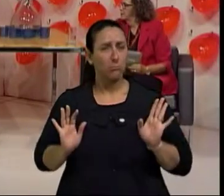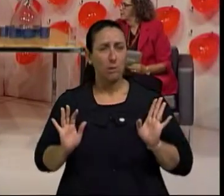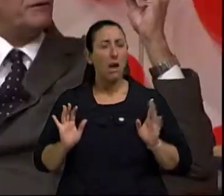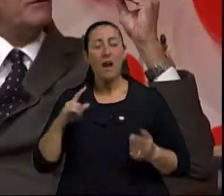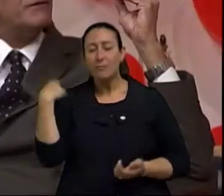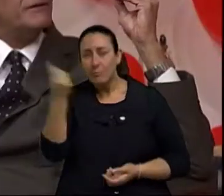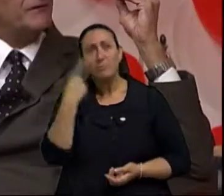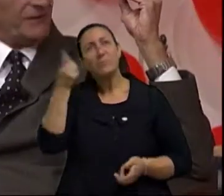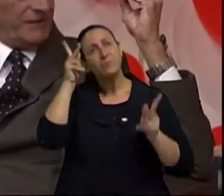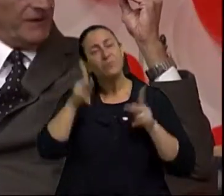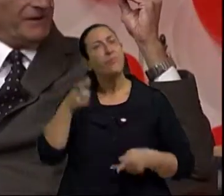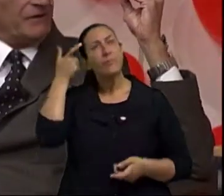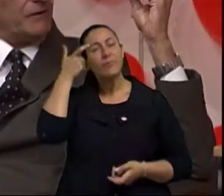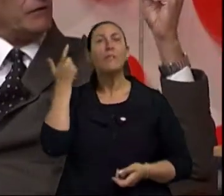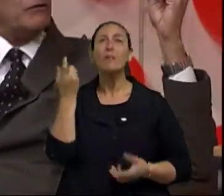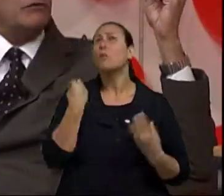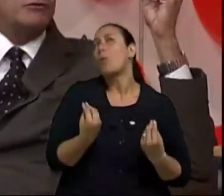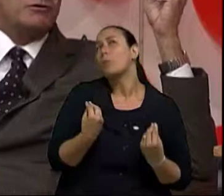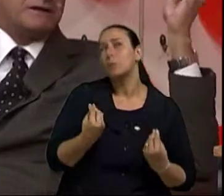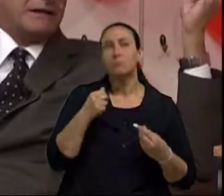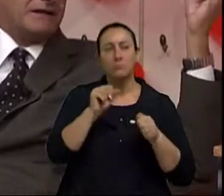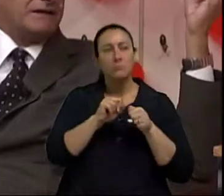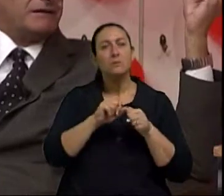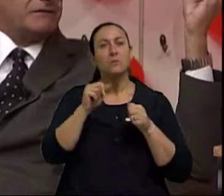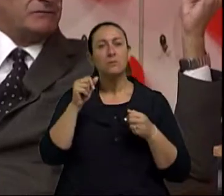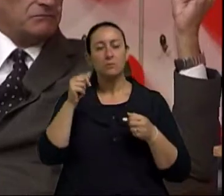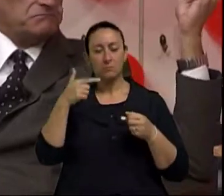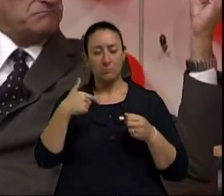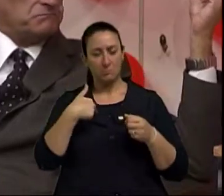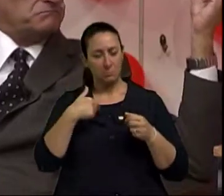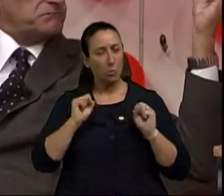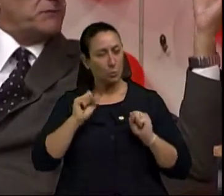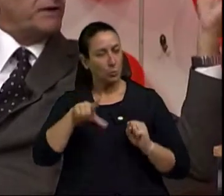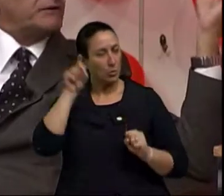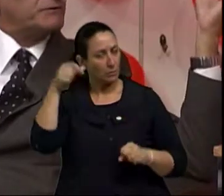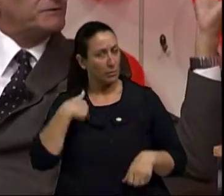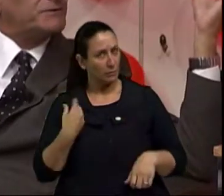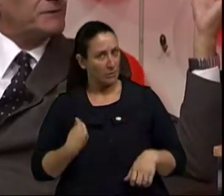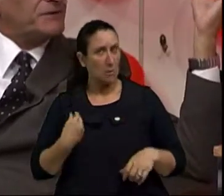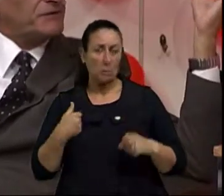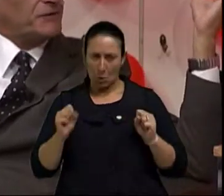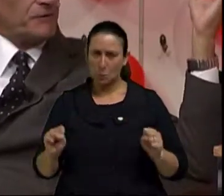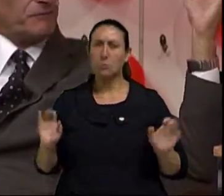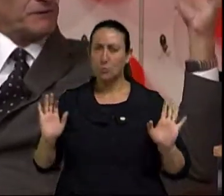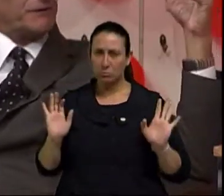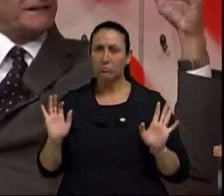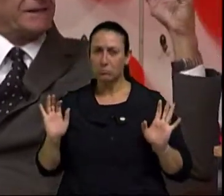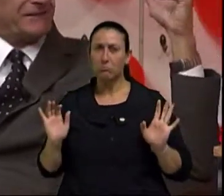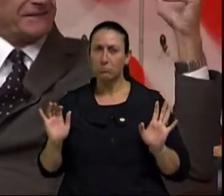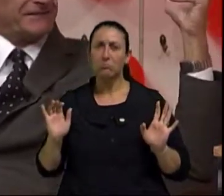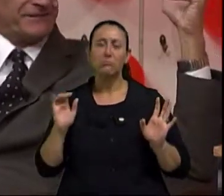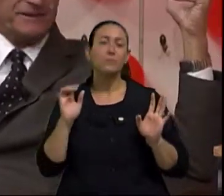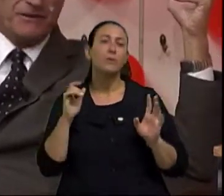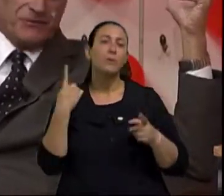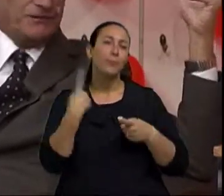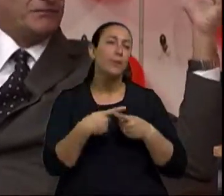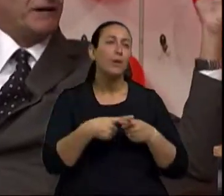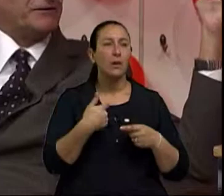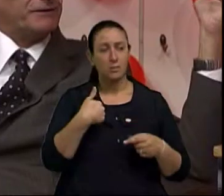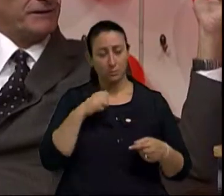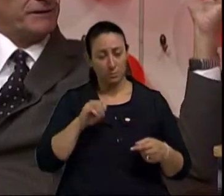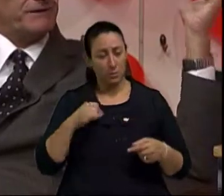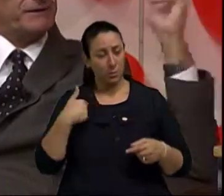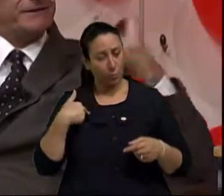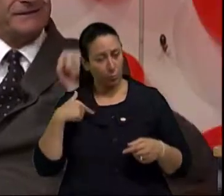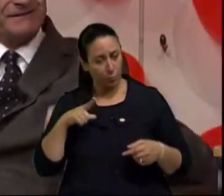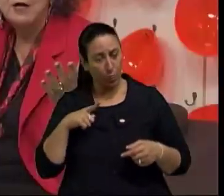muito saudável, não é? Certo. Ou torná-la um inferno. Claro, com certeza. Eu posso tornar essa fase da vida um